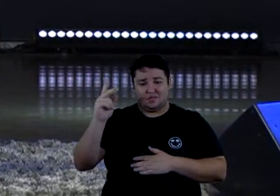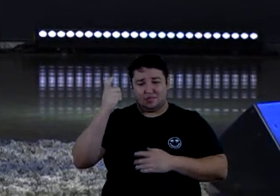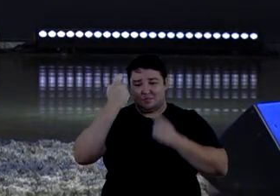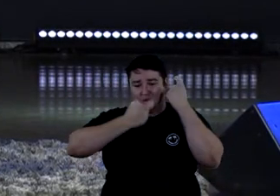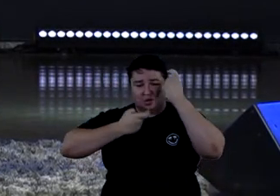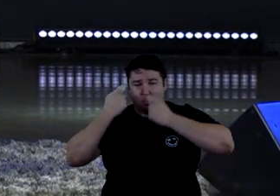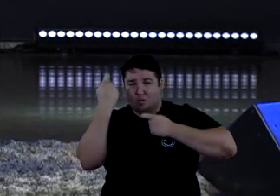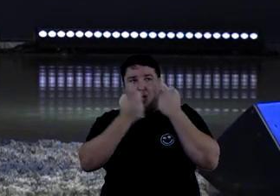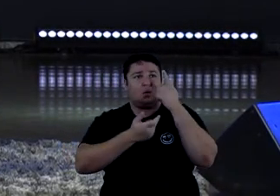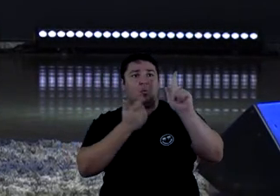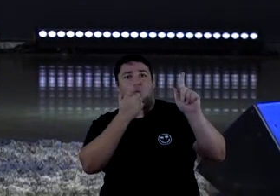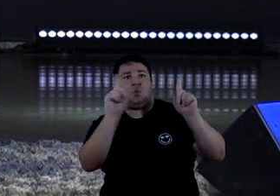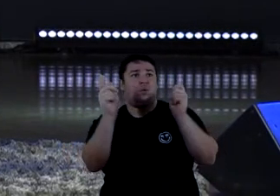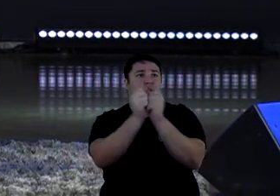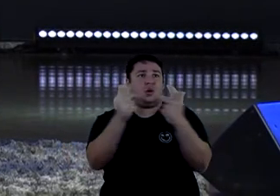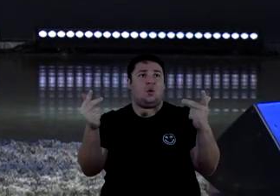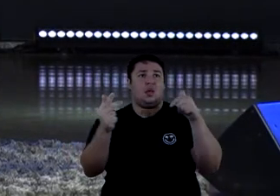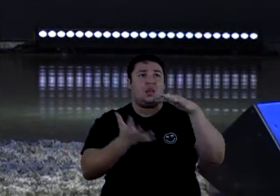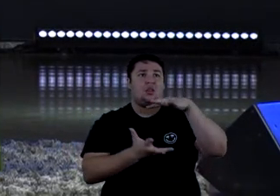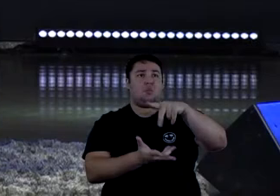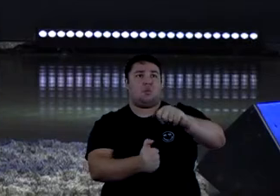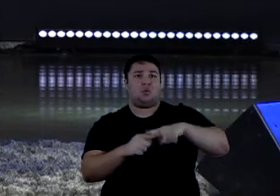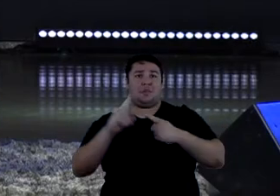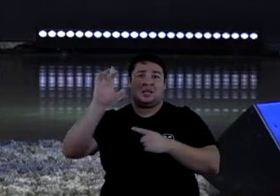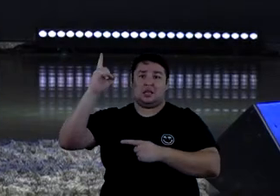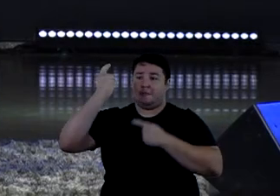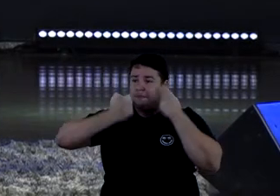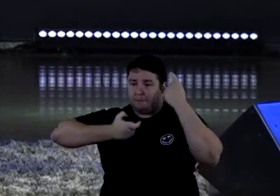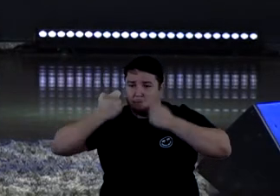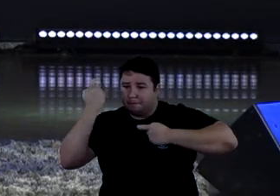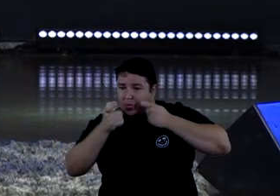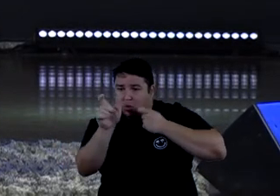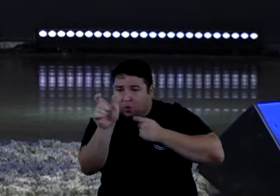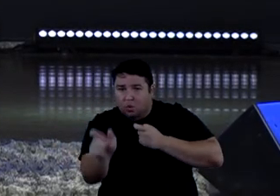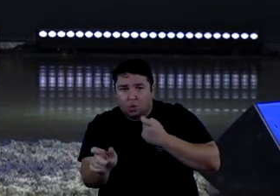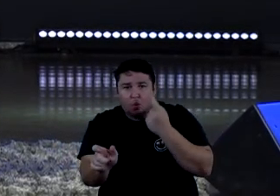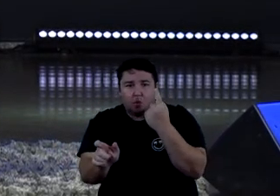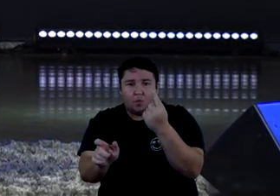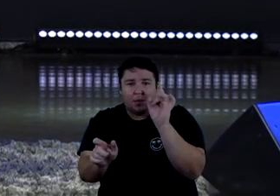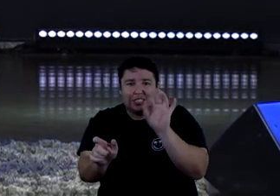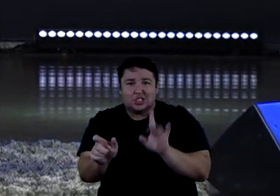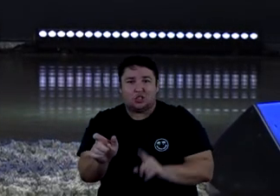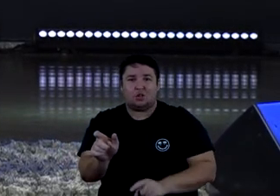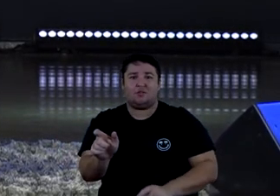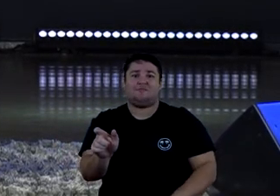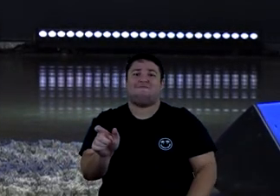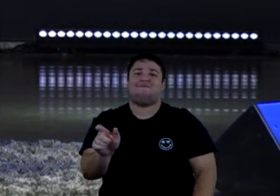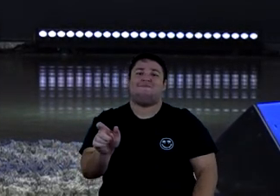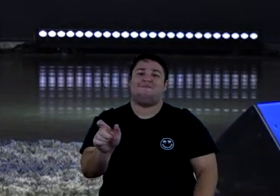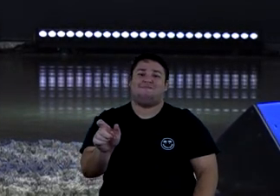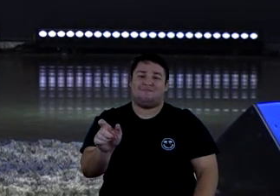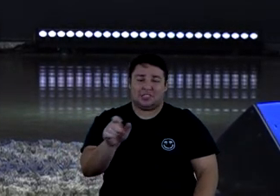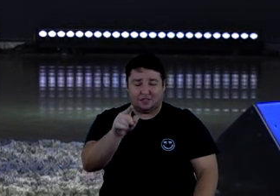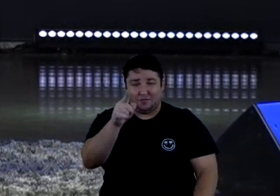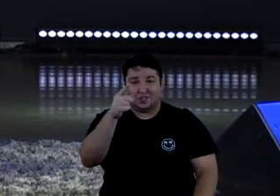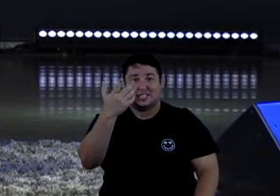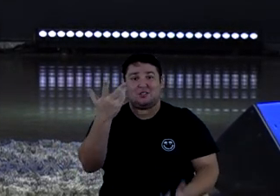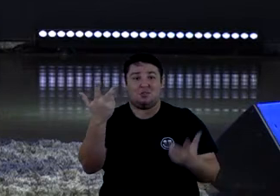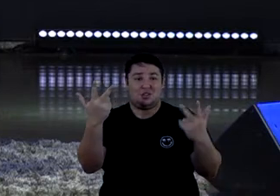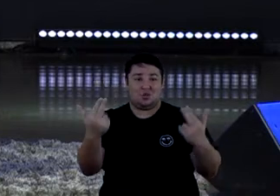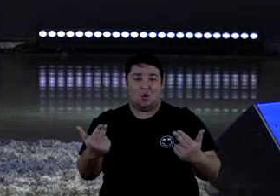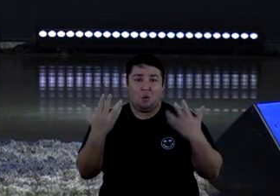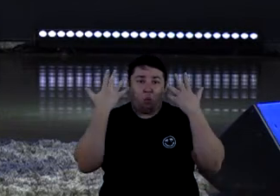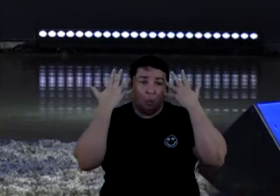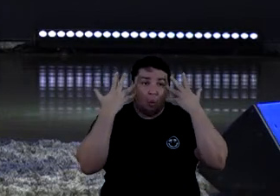preocupado com outras coisas desse mundo, mas Deus está preocupado com uma só. Que você não seja como um